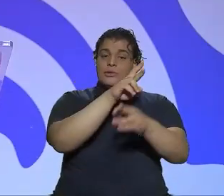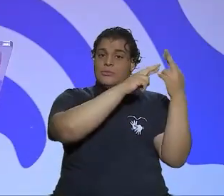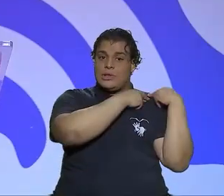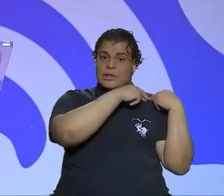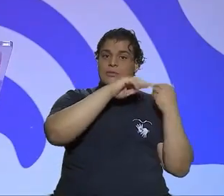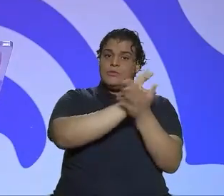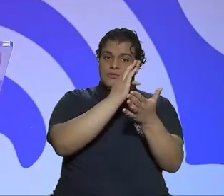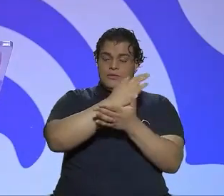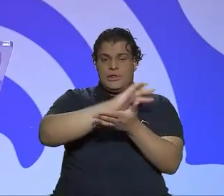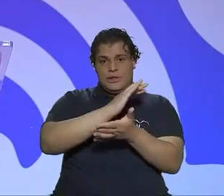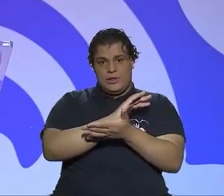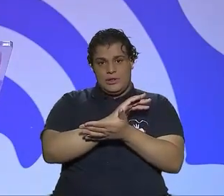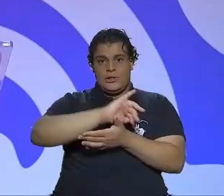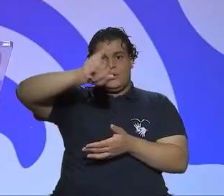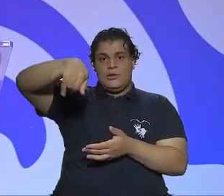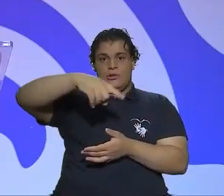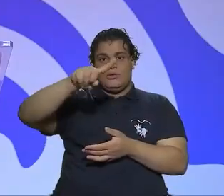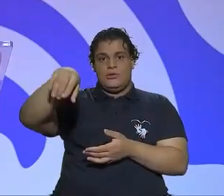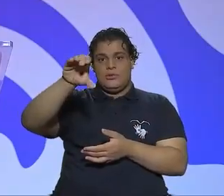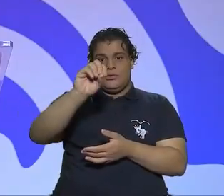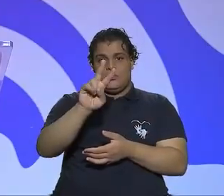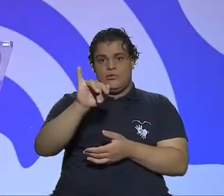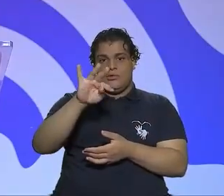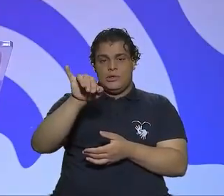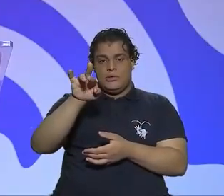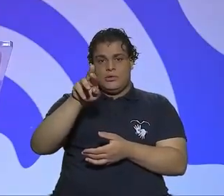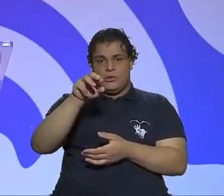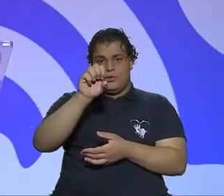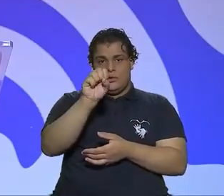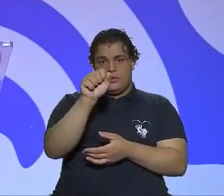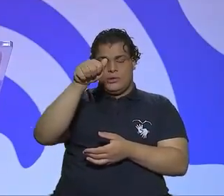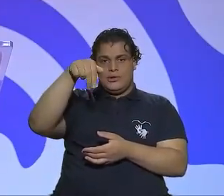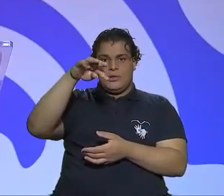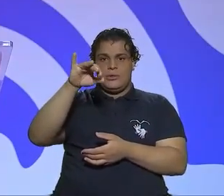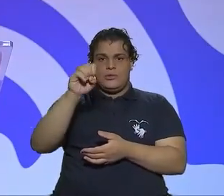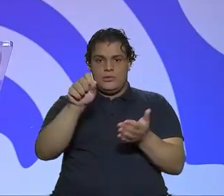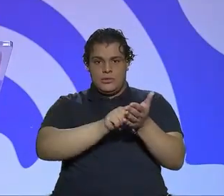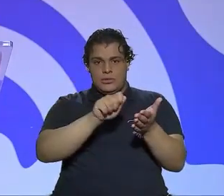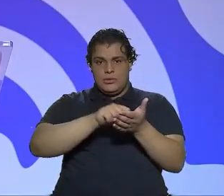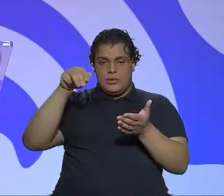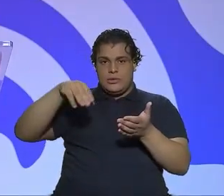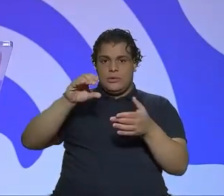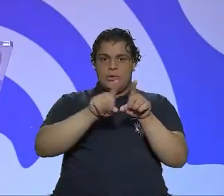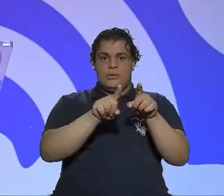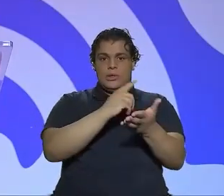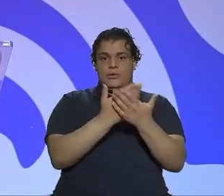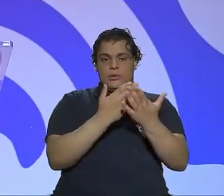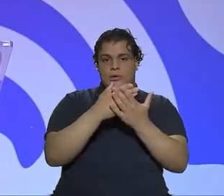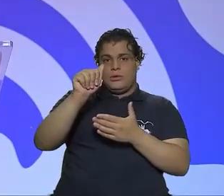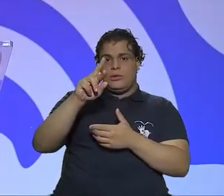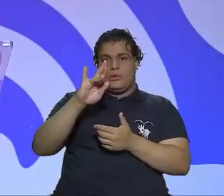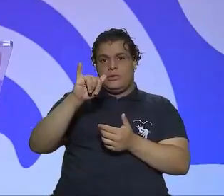FLI Araxá, João Vitor Santos, escritor e MC, e da estudante Ariana Emanuele